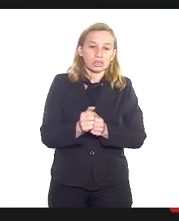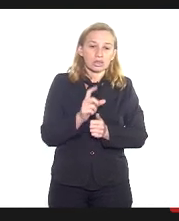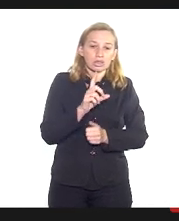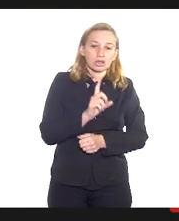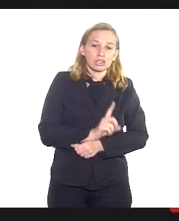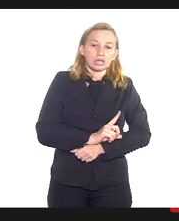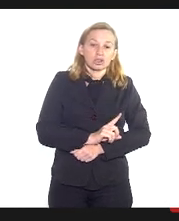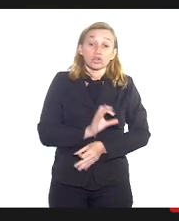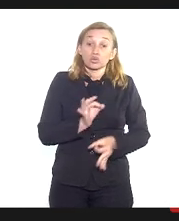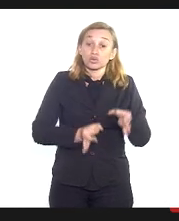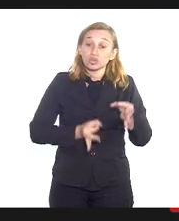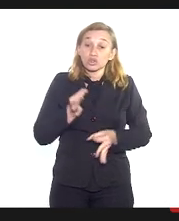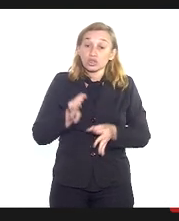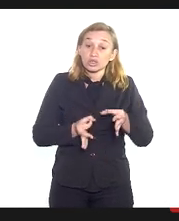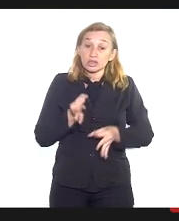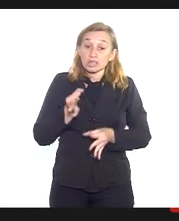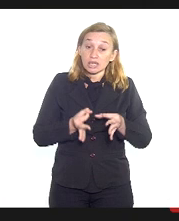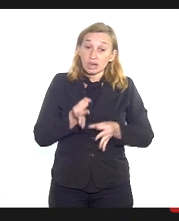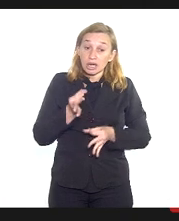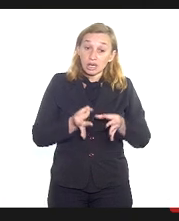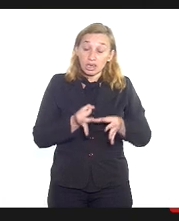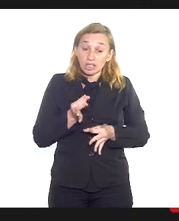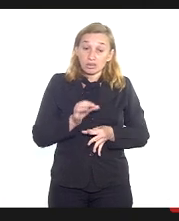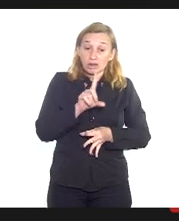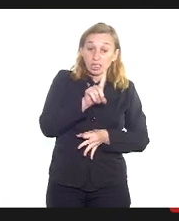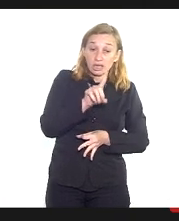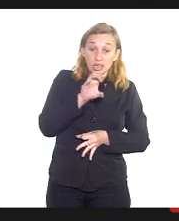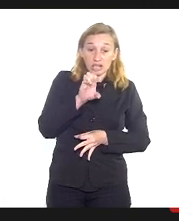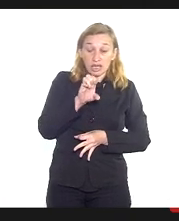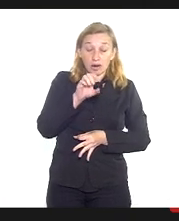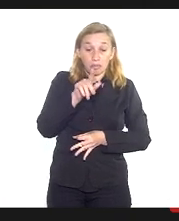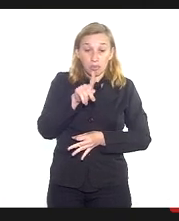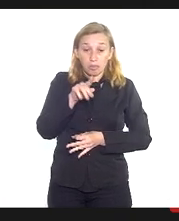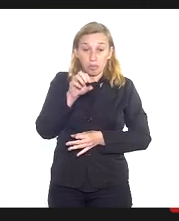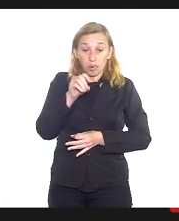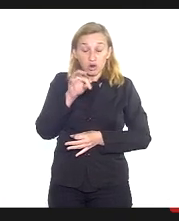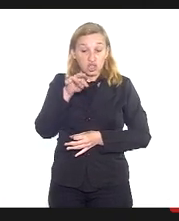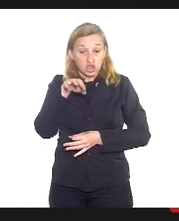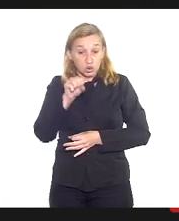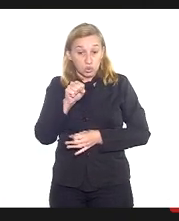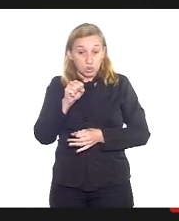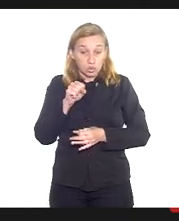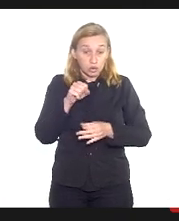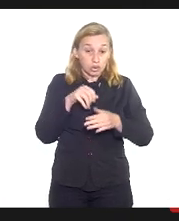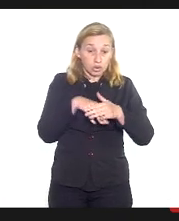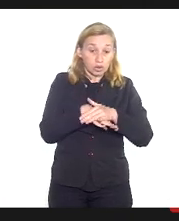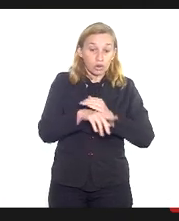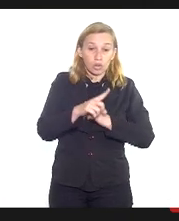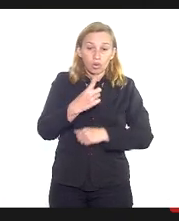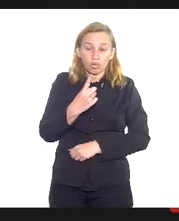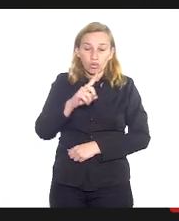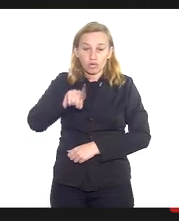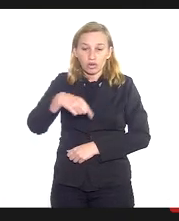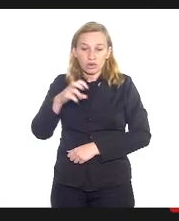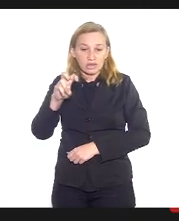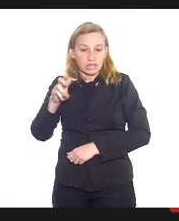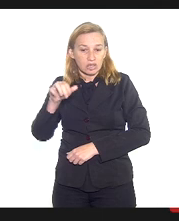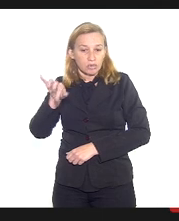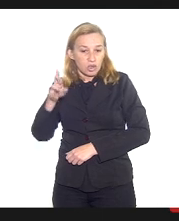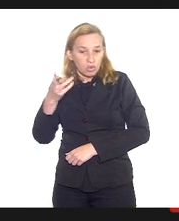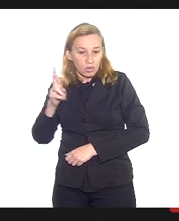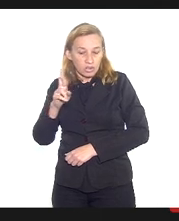judiciais. A gente já tinha explanado, né, que basicamente está retido, né, cerca de 1,5 bilhões,